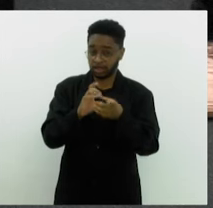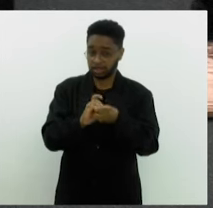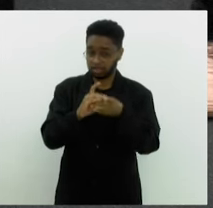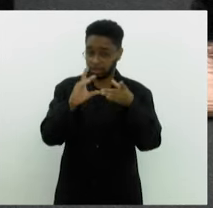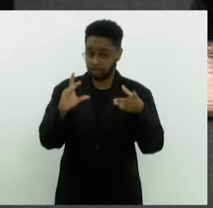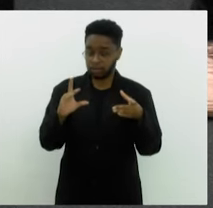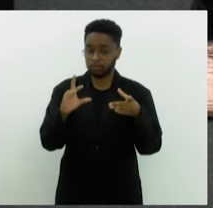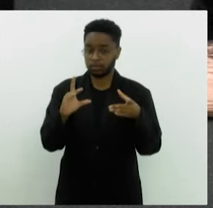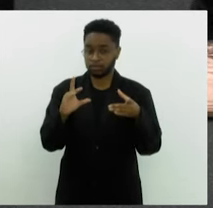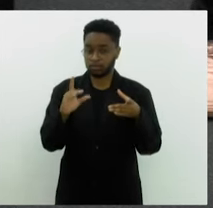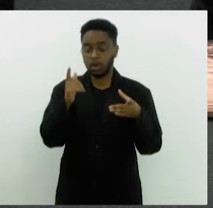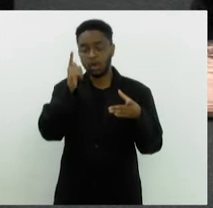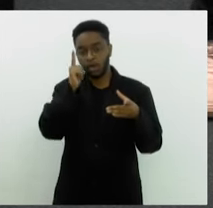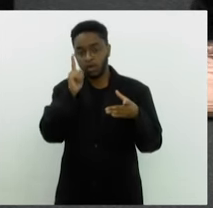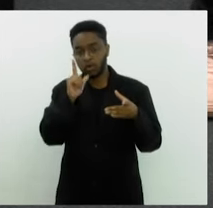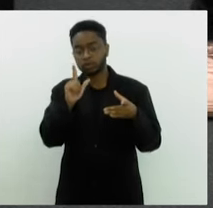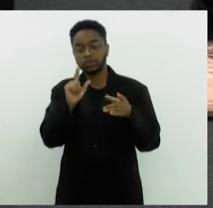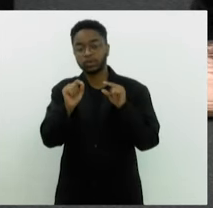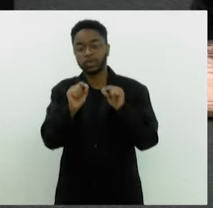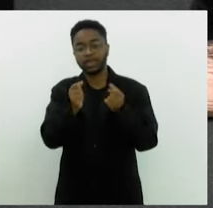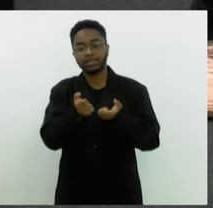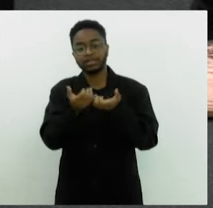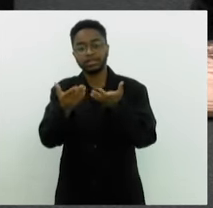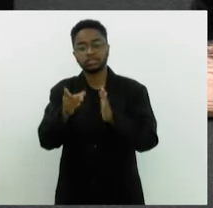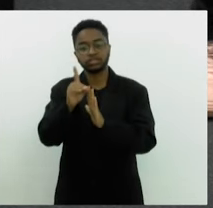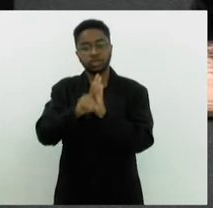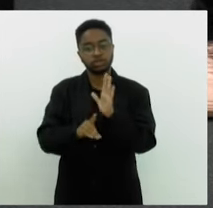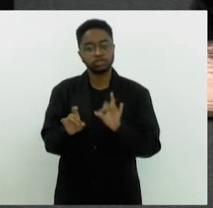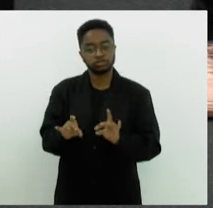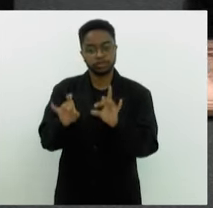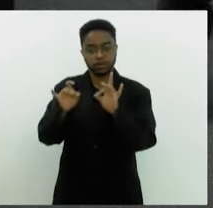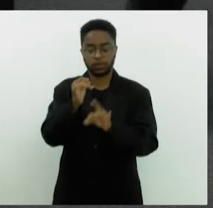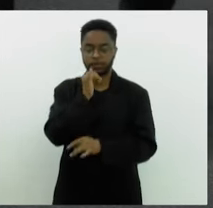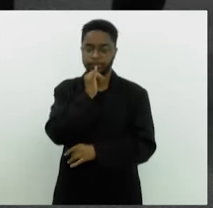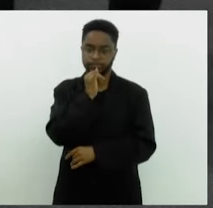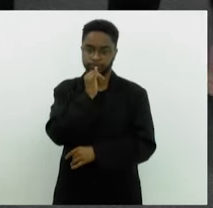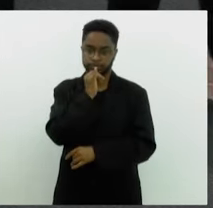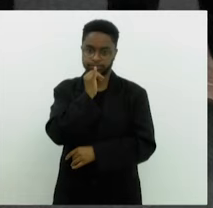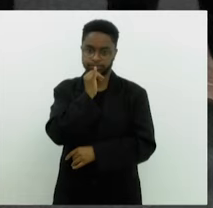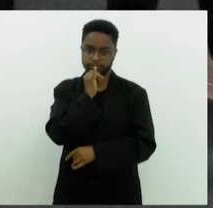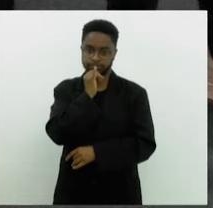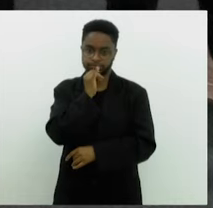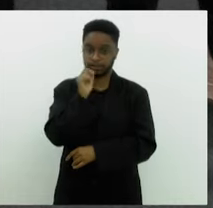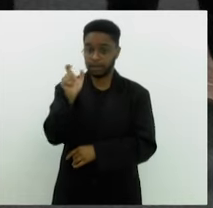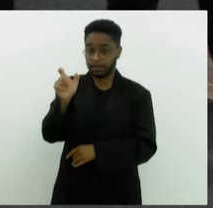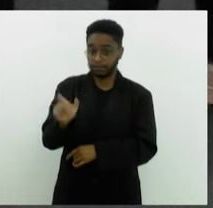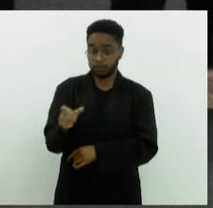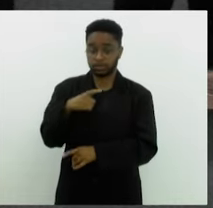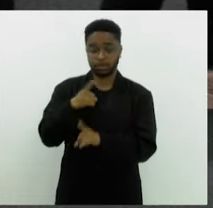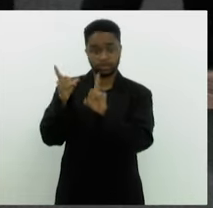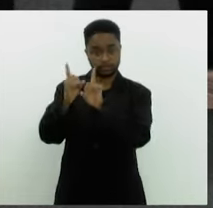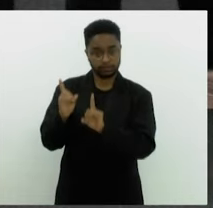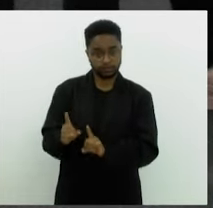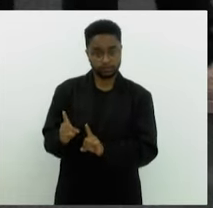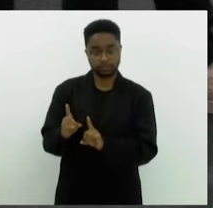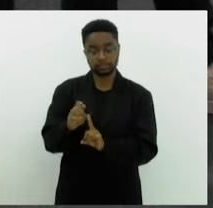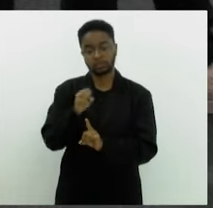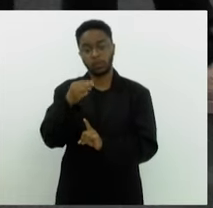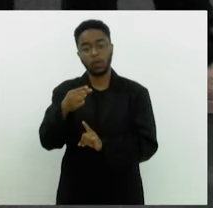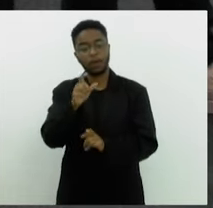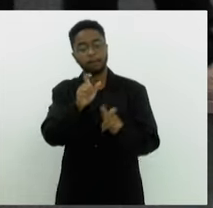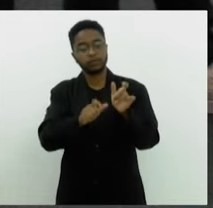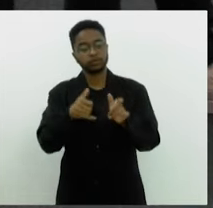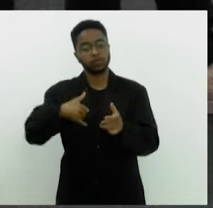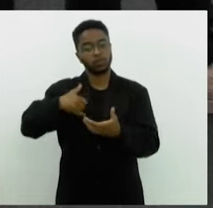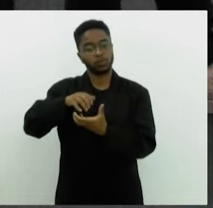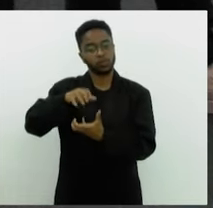democrática concede direitos especiais, por exemplo, para uma pessoa com deficiência, para uma pessoa